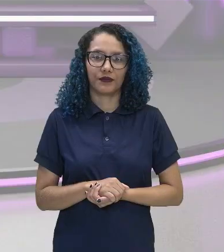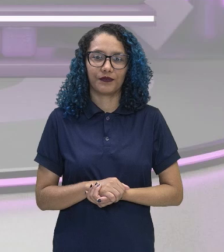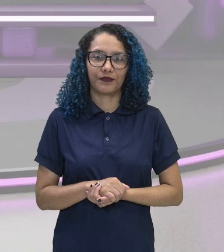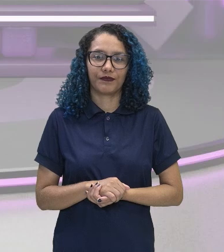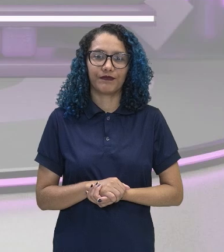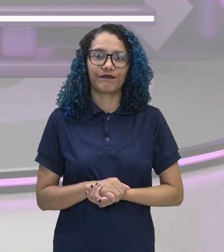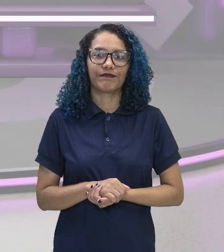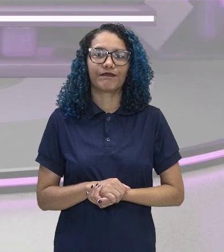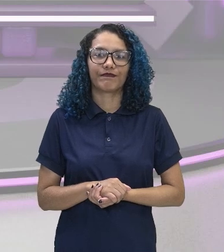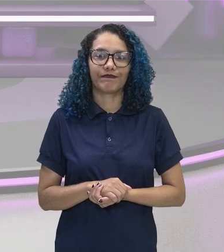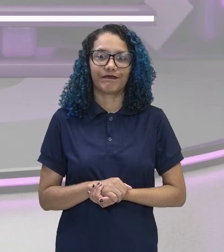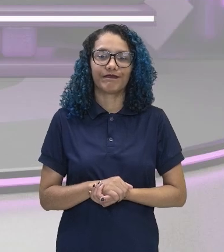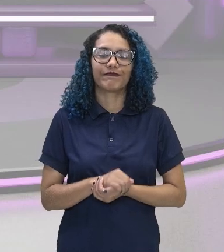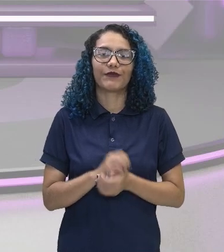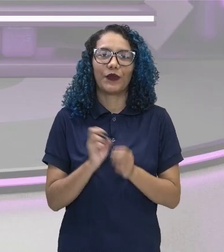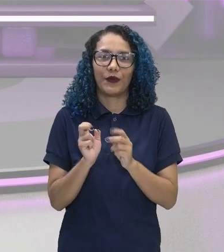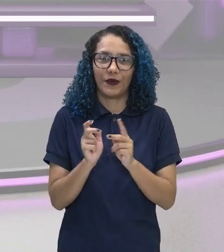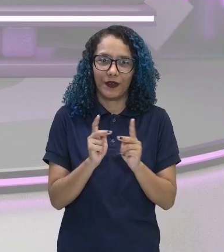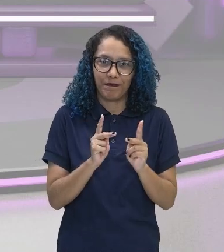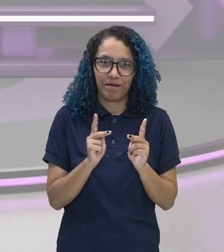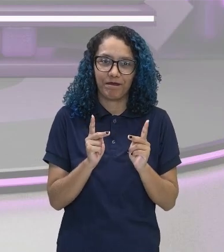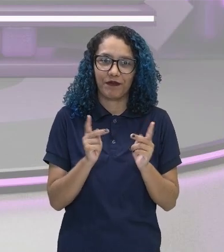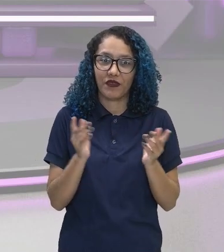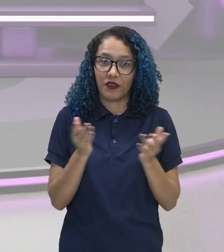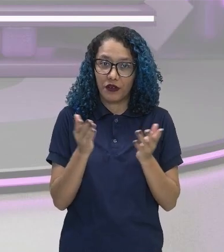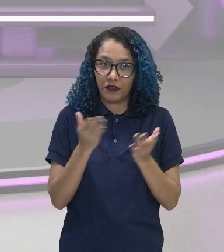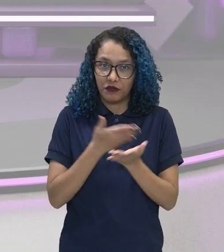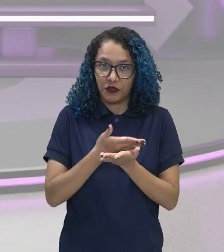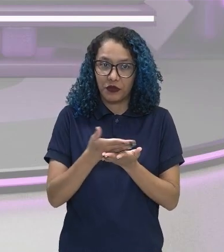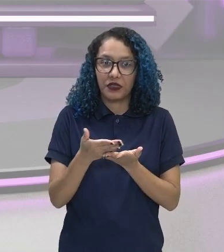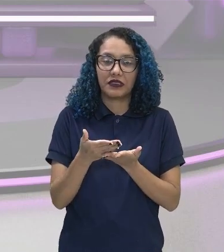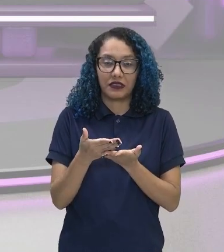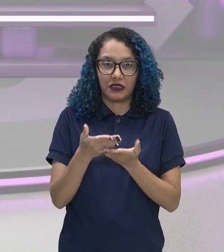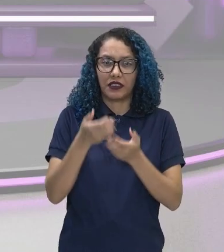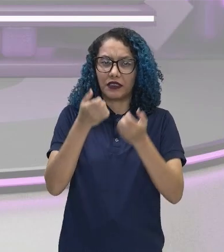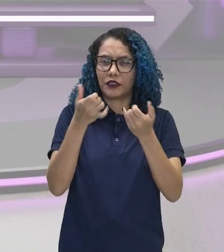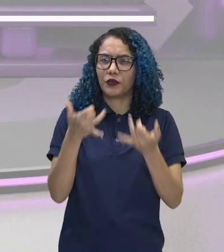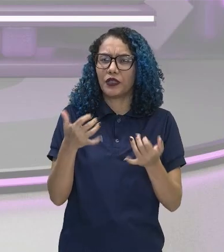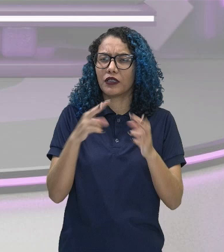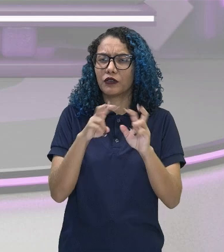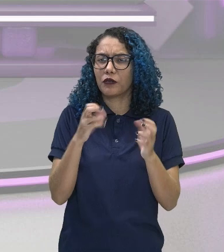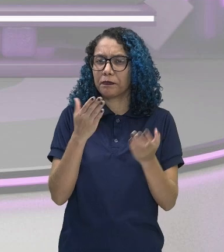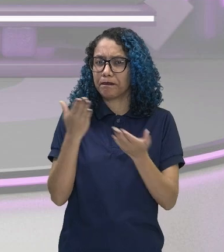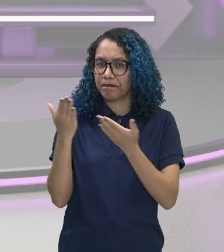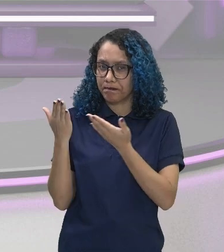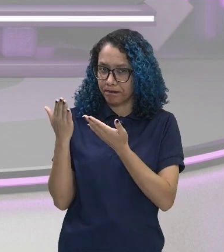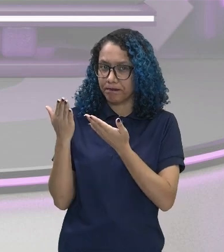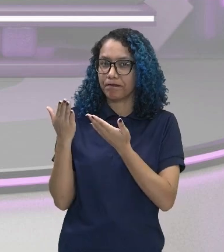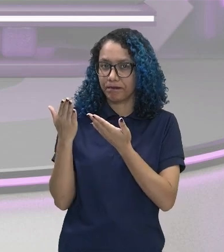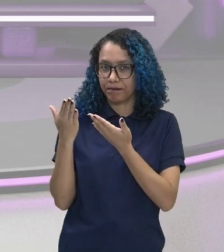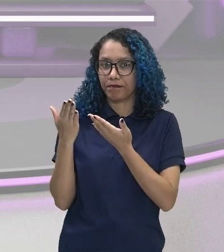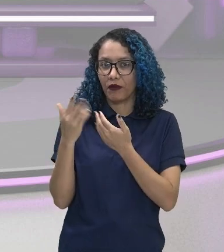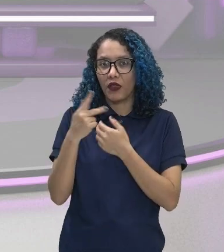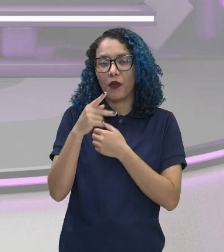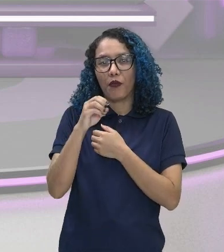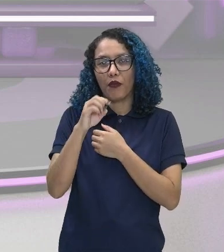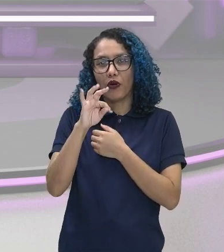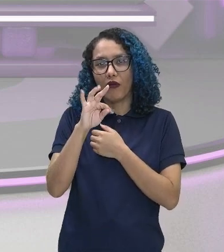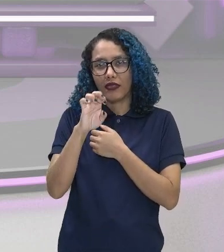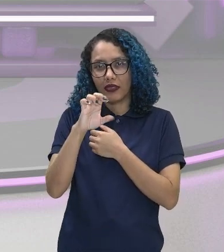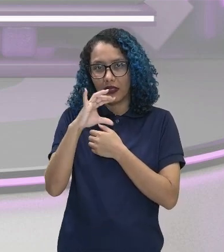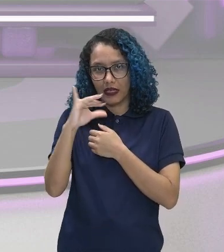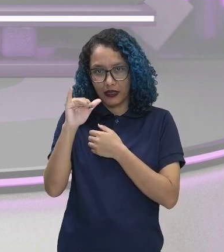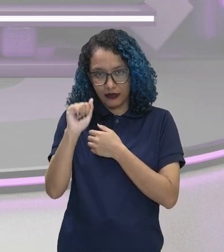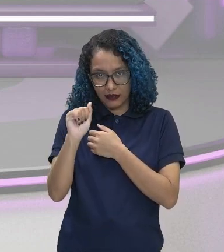Muito bem, meus queridos alunos, vamos aqui dar início à nossa aula, vamos falar de potência de base 10. Meus queridos